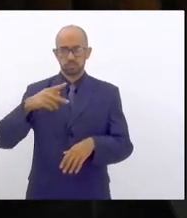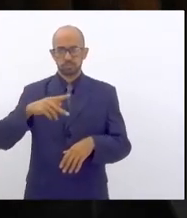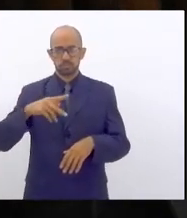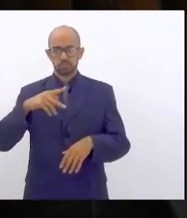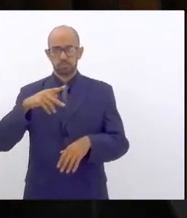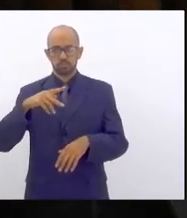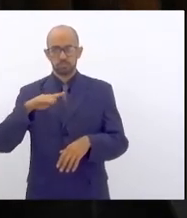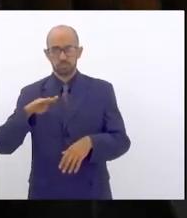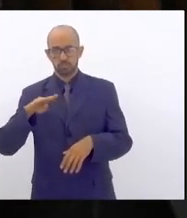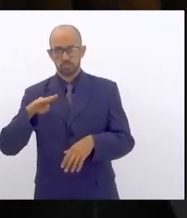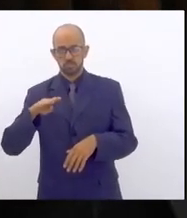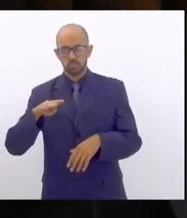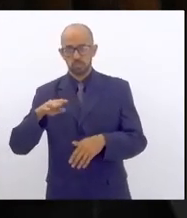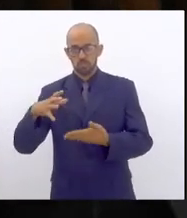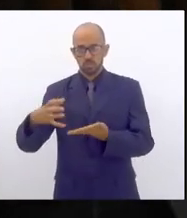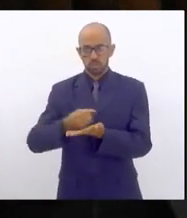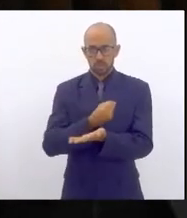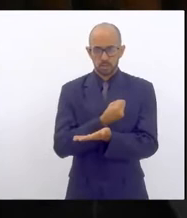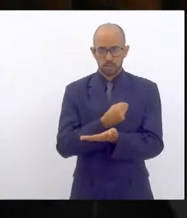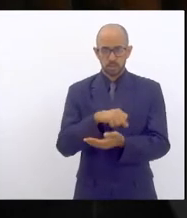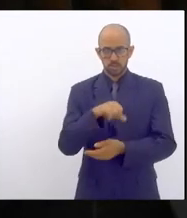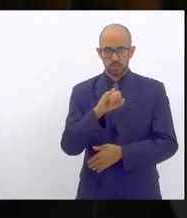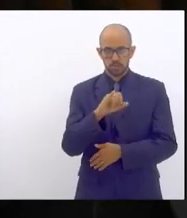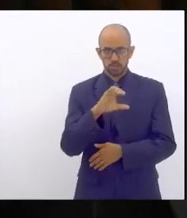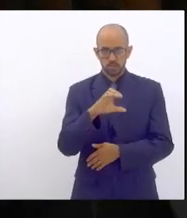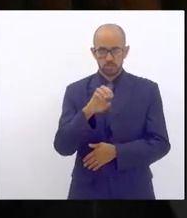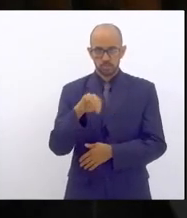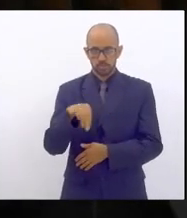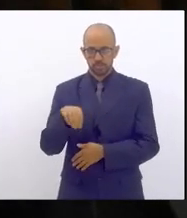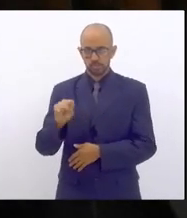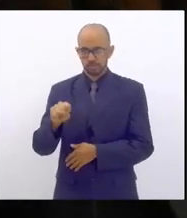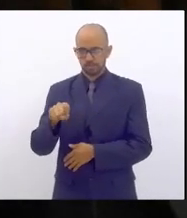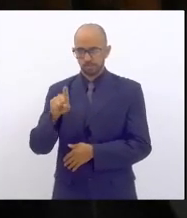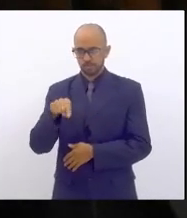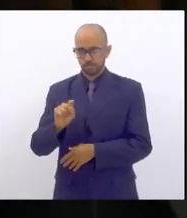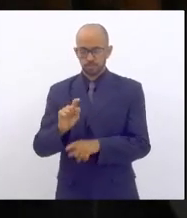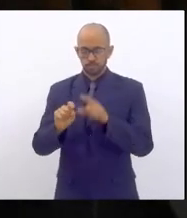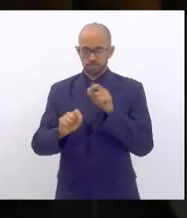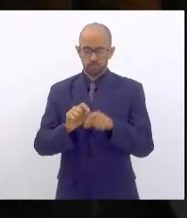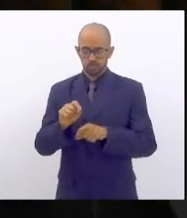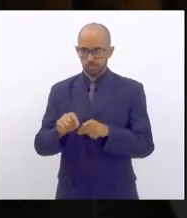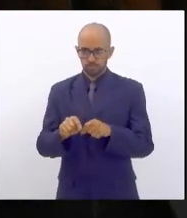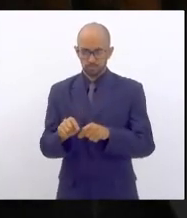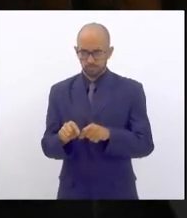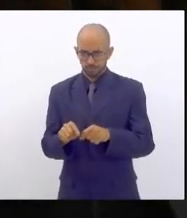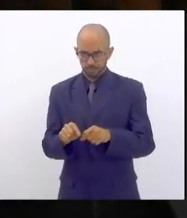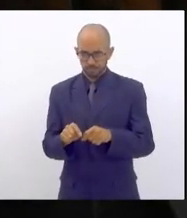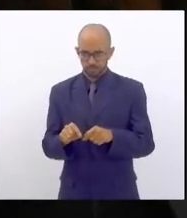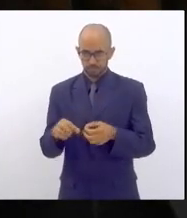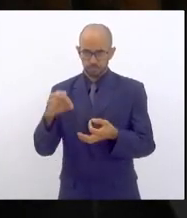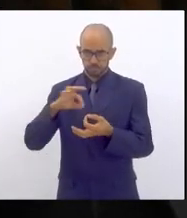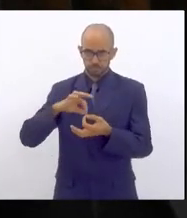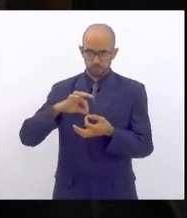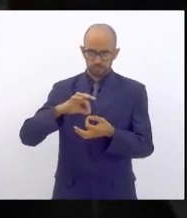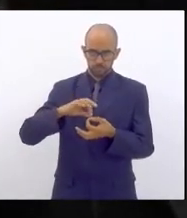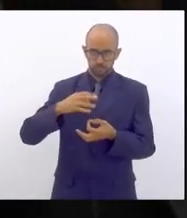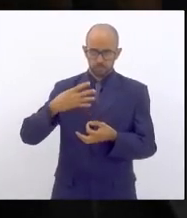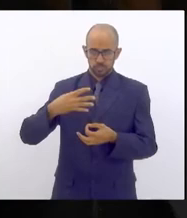ICMS, que é tratado no inciso